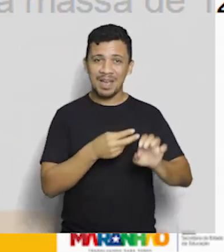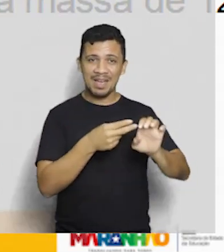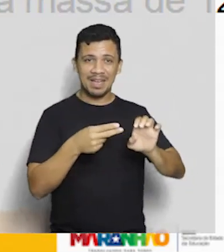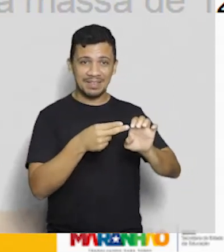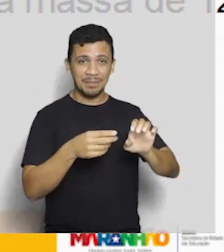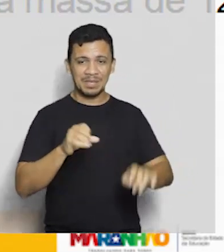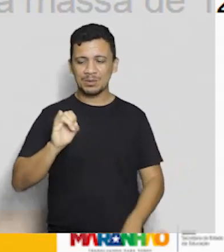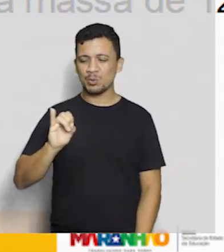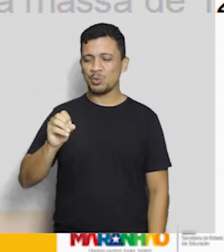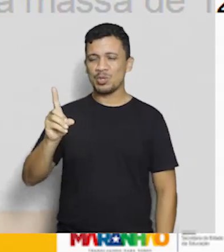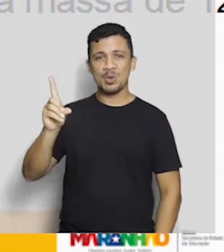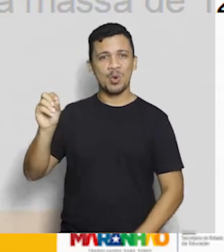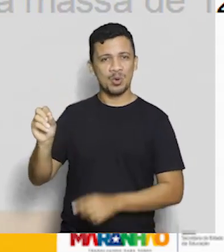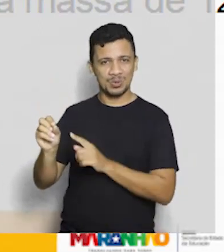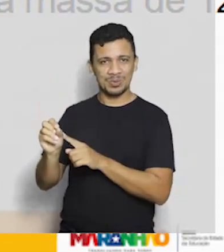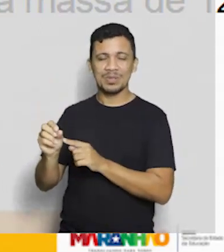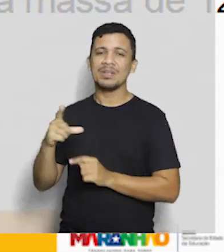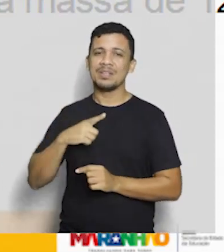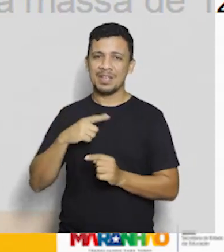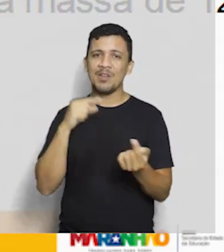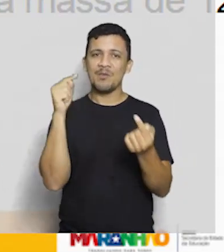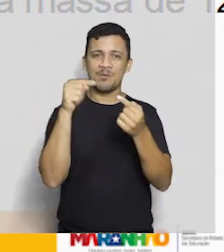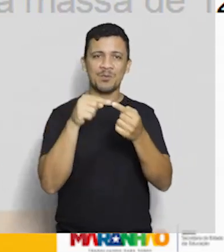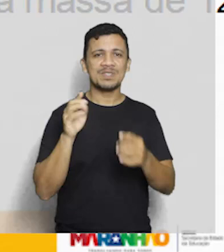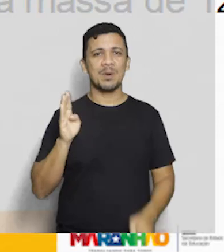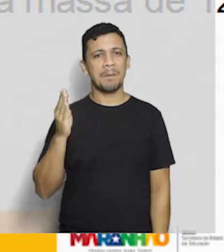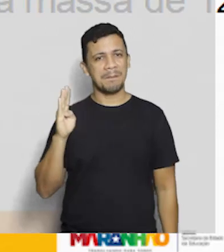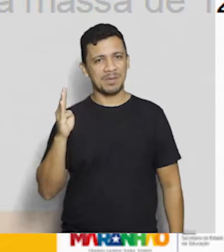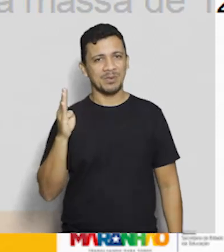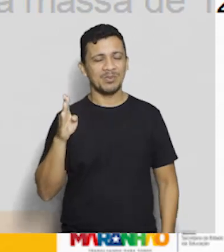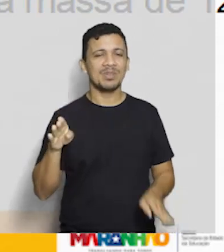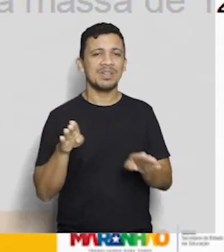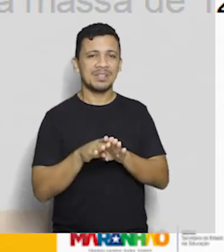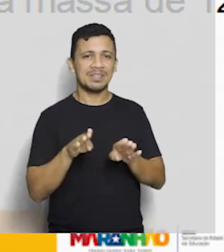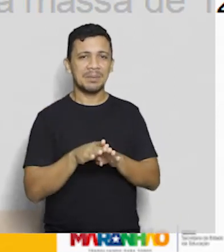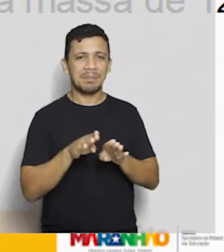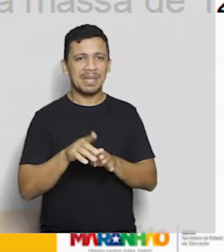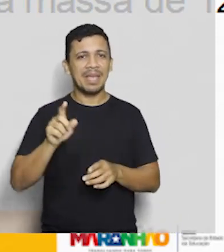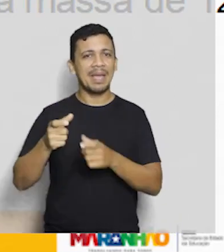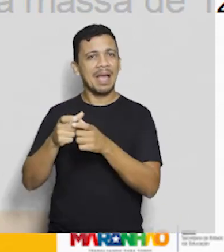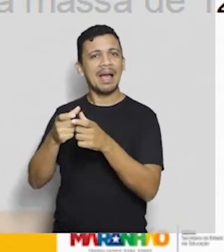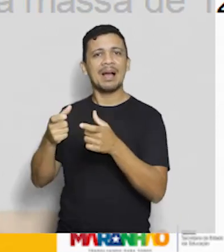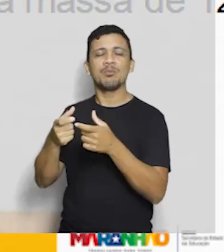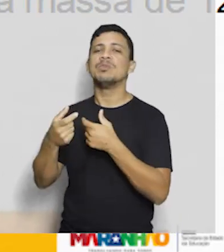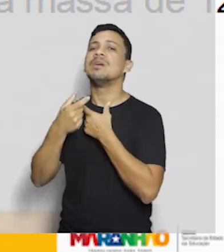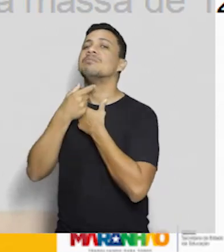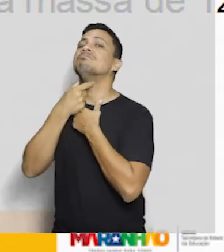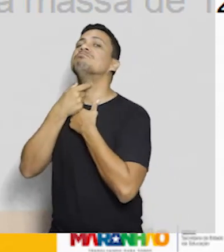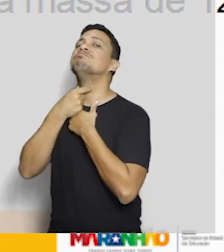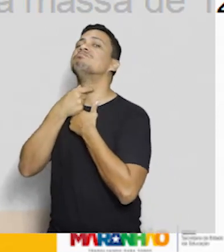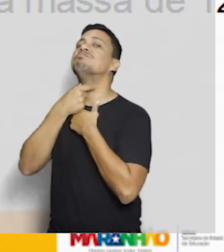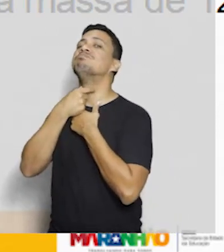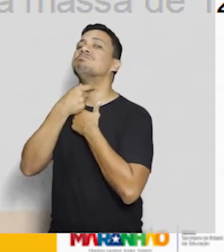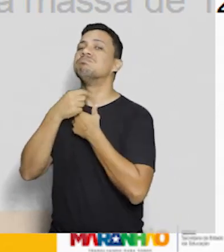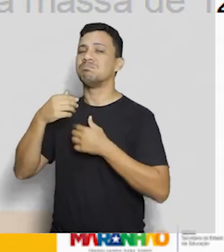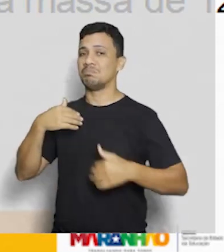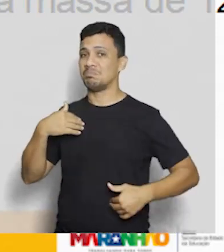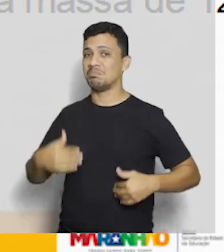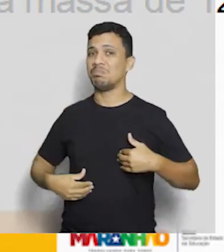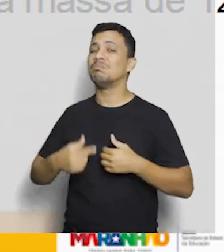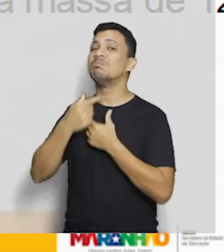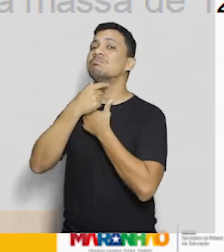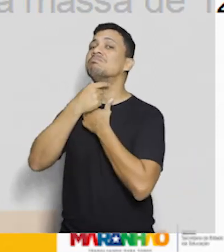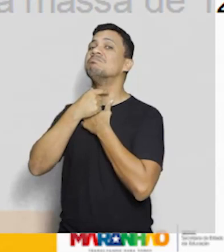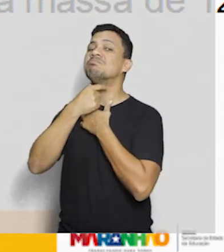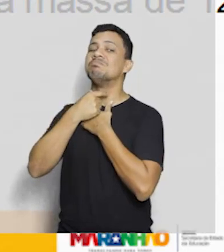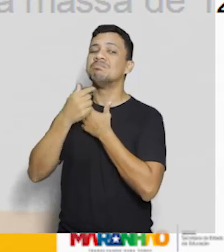iodo tem função biológica e é acumulado na tireoide, ok? Os acidentes nucleares